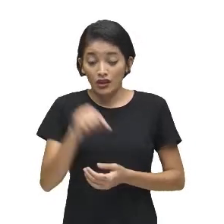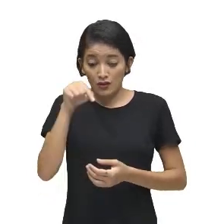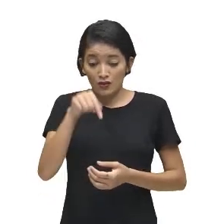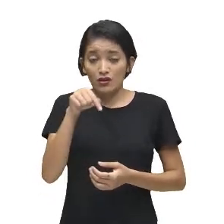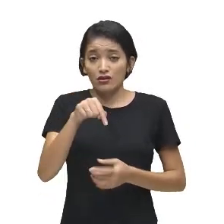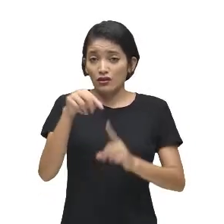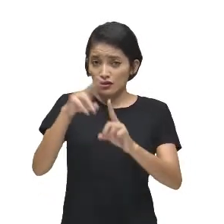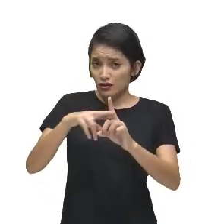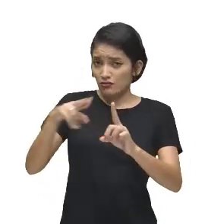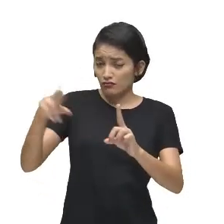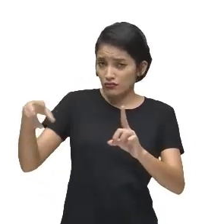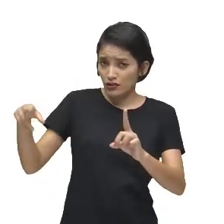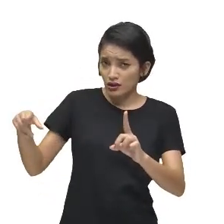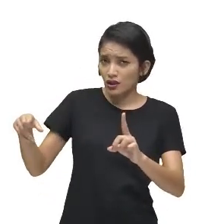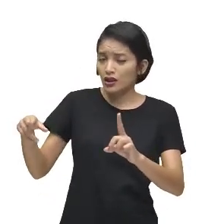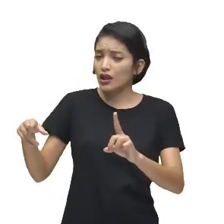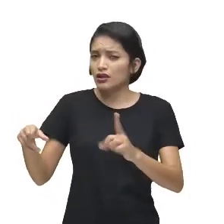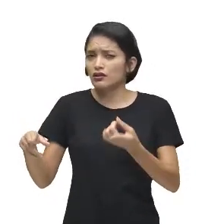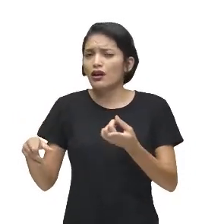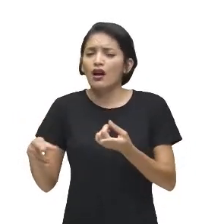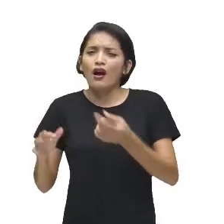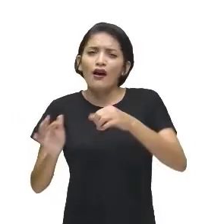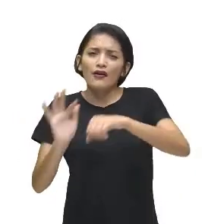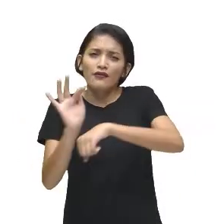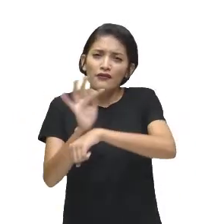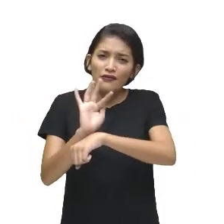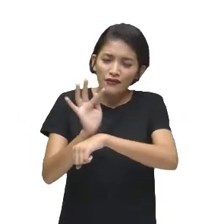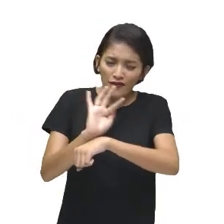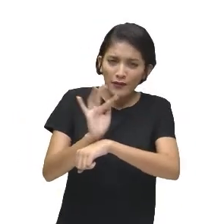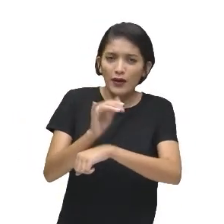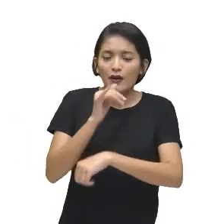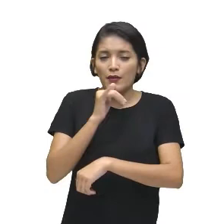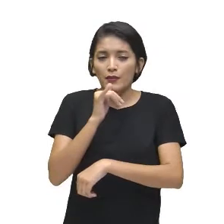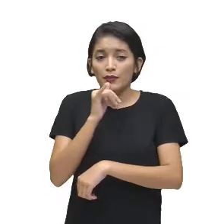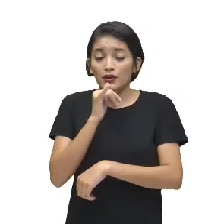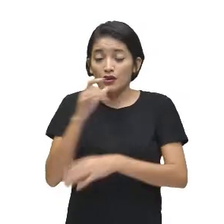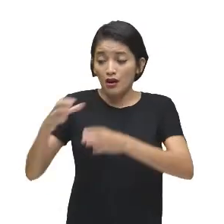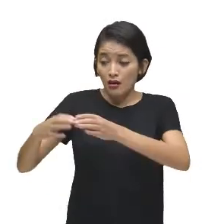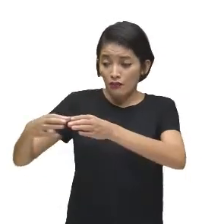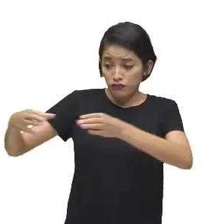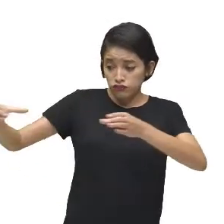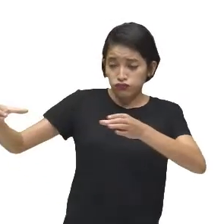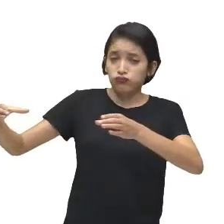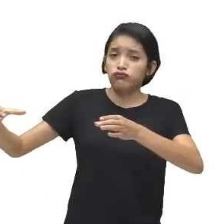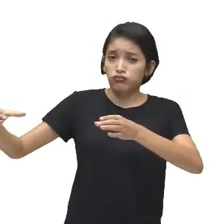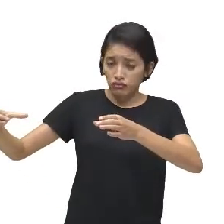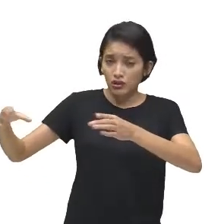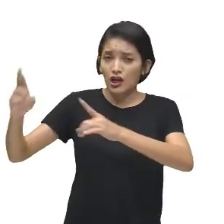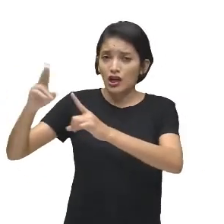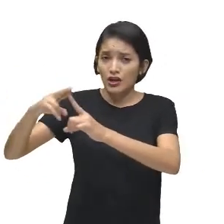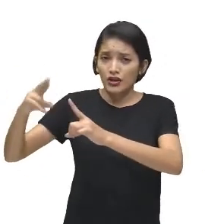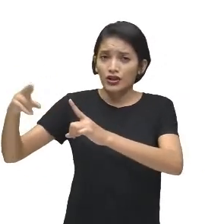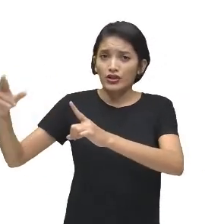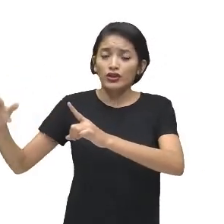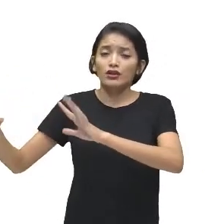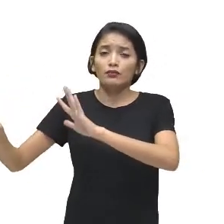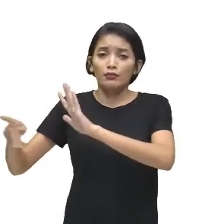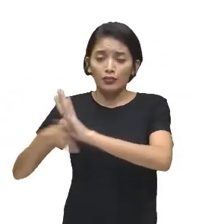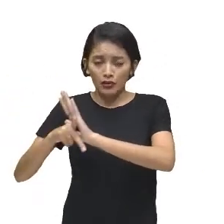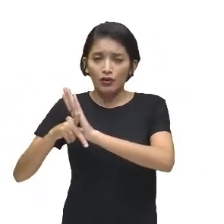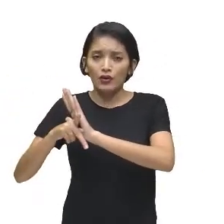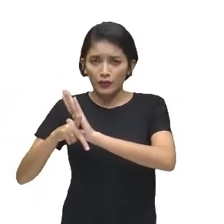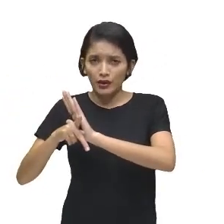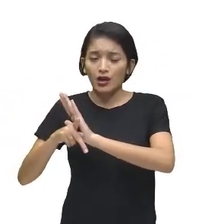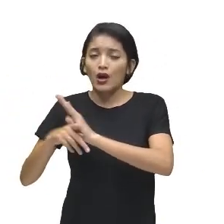religião são religiões mais formais. Por exemplo, as grandes religiões monoteístas são religiões que